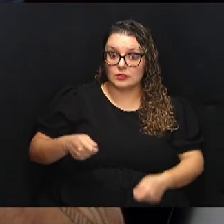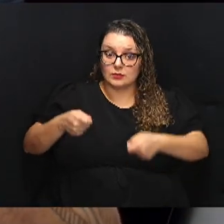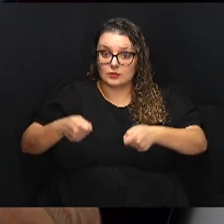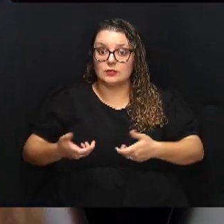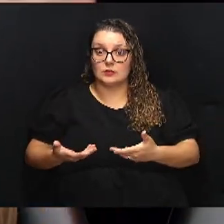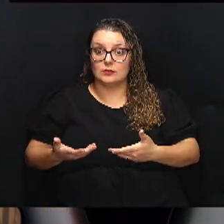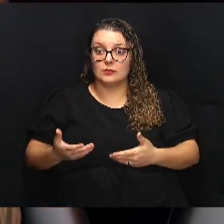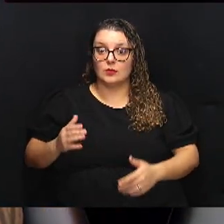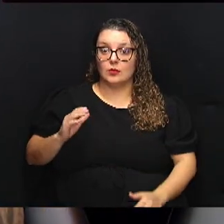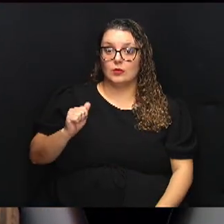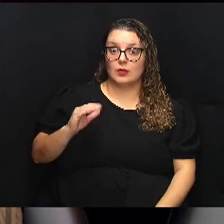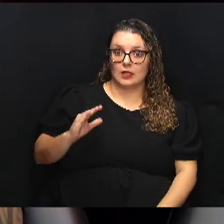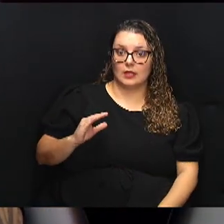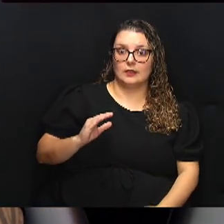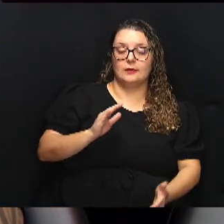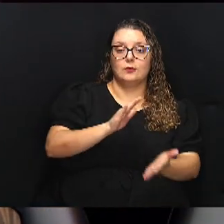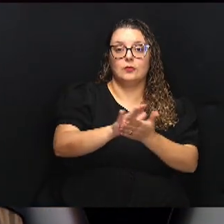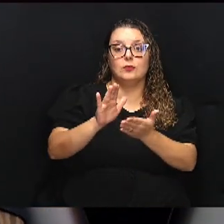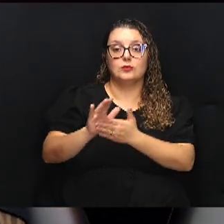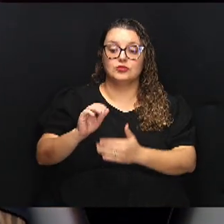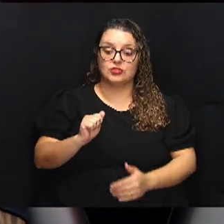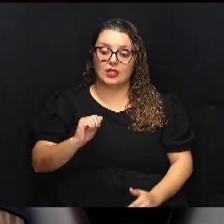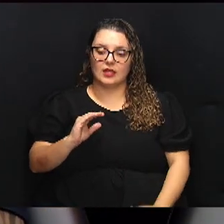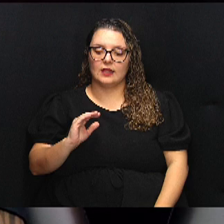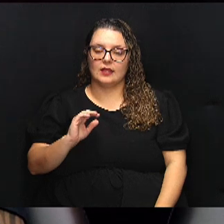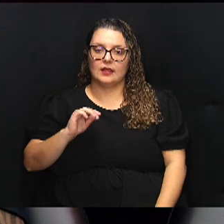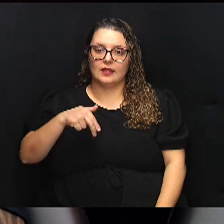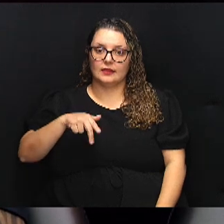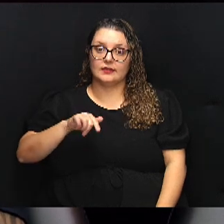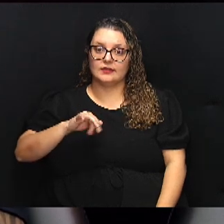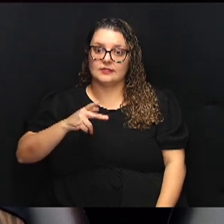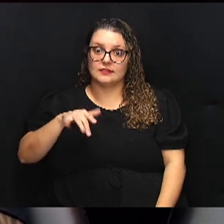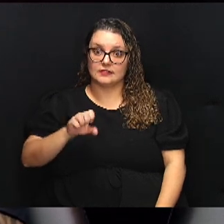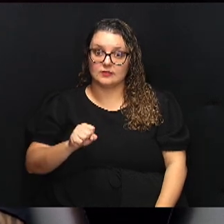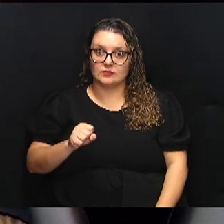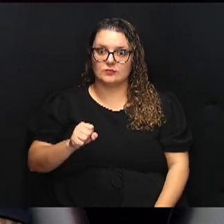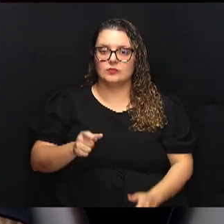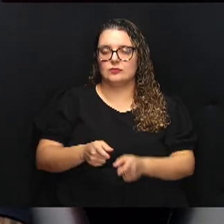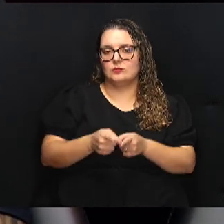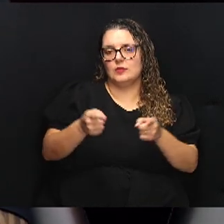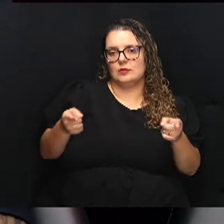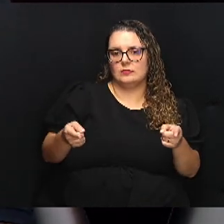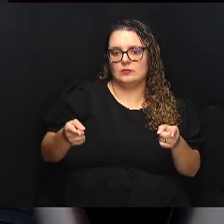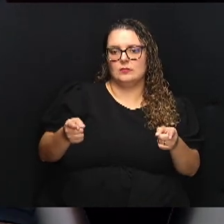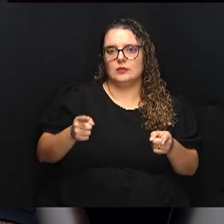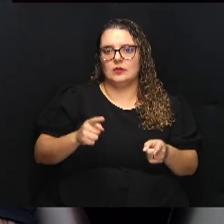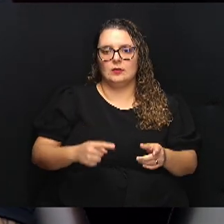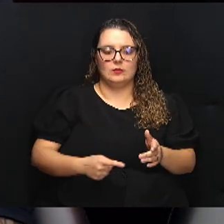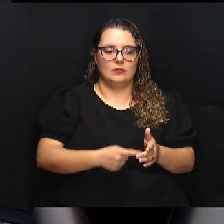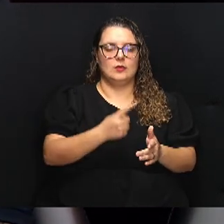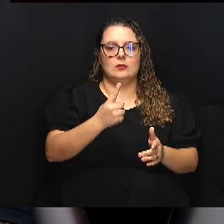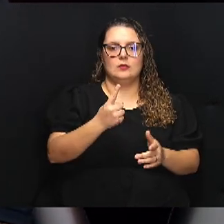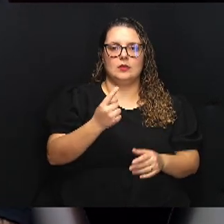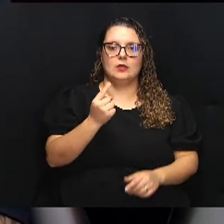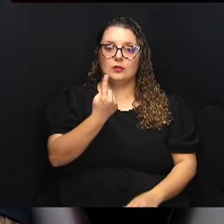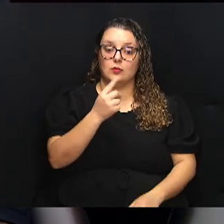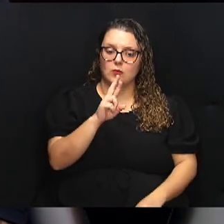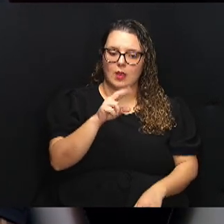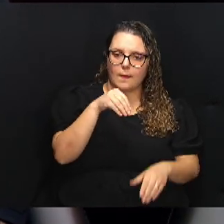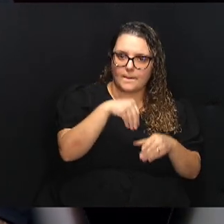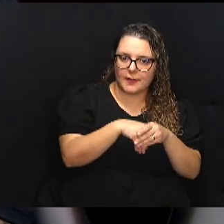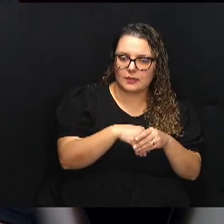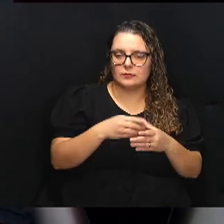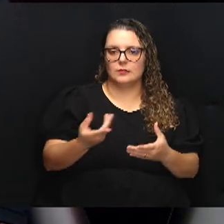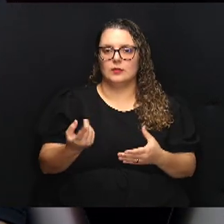chama de CAC, né? O seu custo de aquisição menor ao longo prazo. Mas não deixe, desde o dia 1, de botar aquele R$ 1, aquilo que você